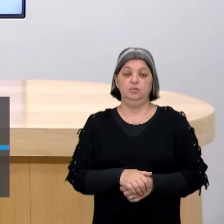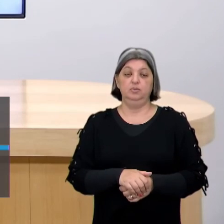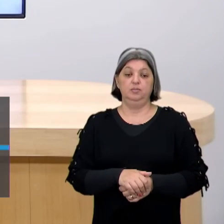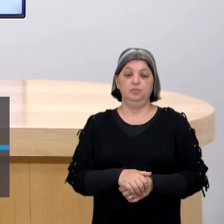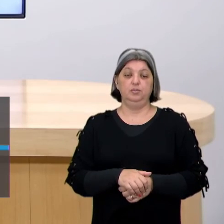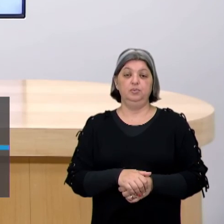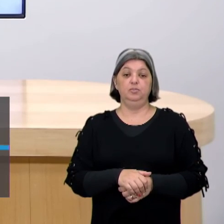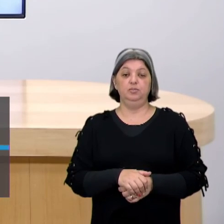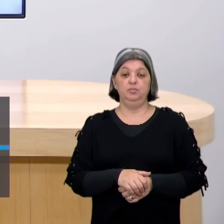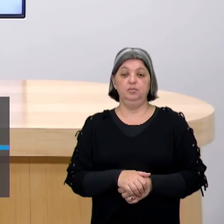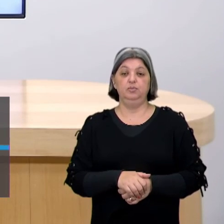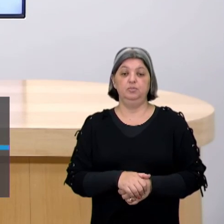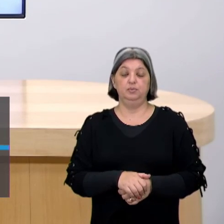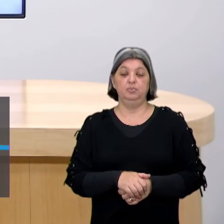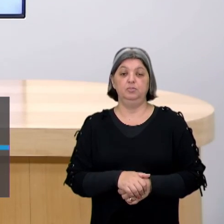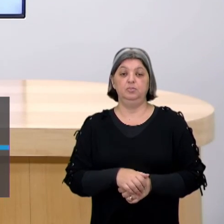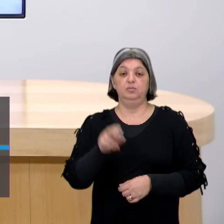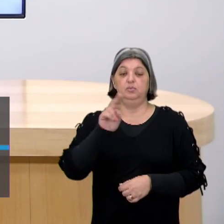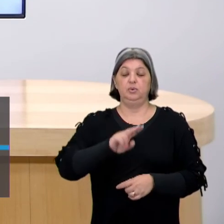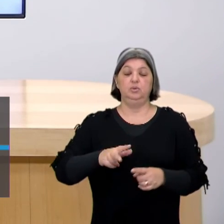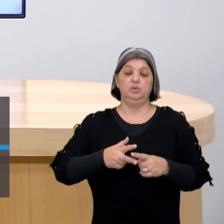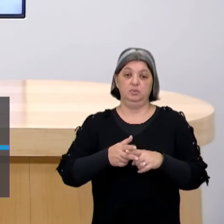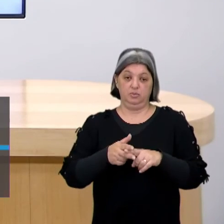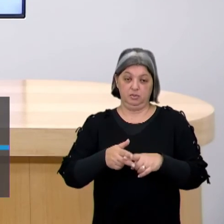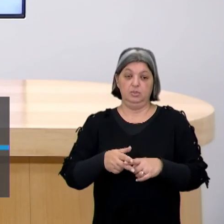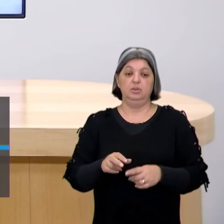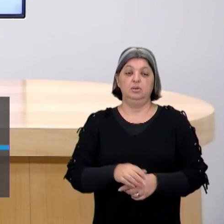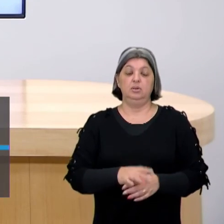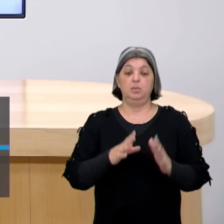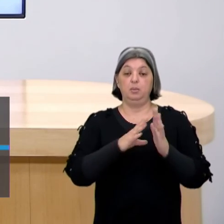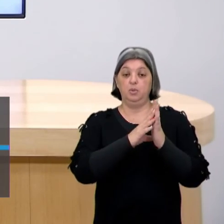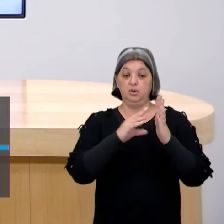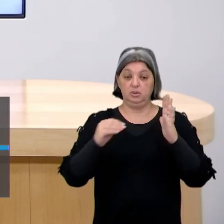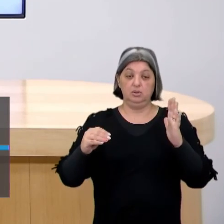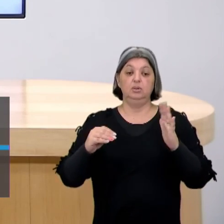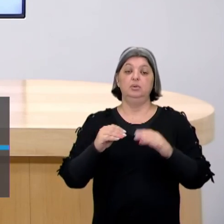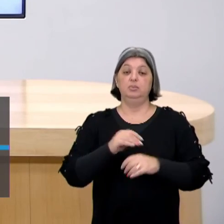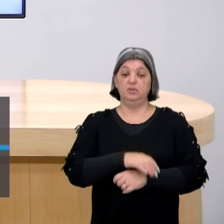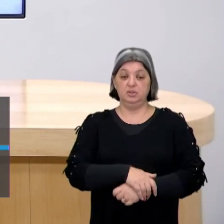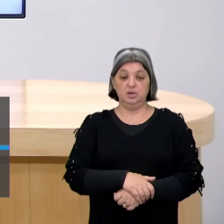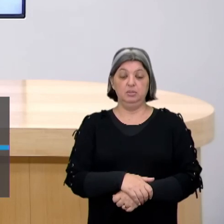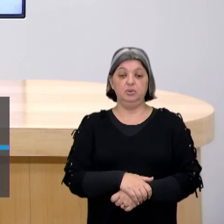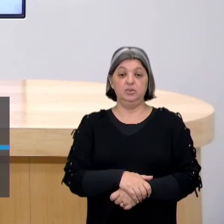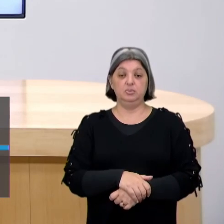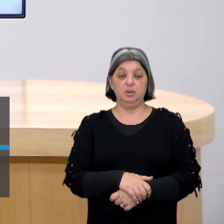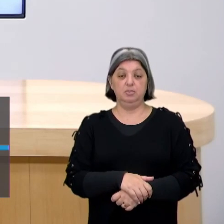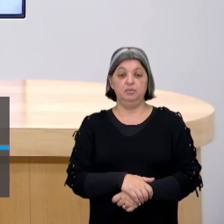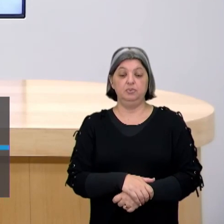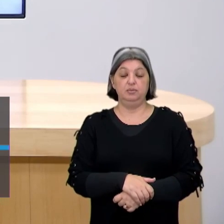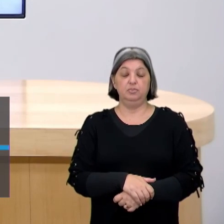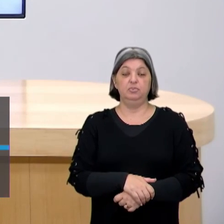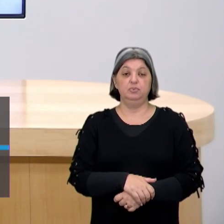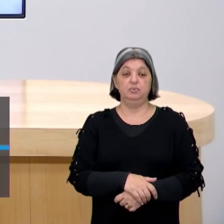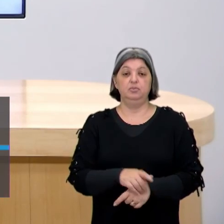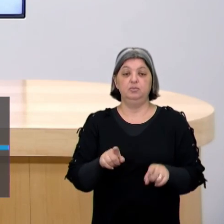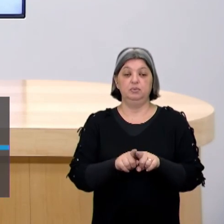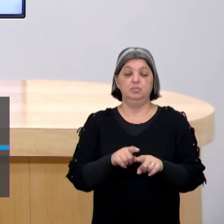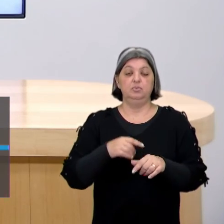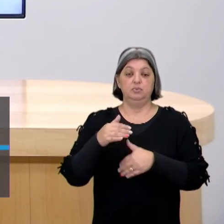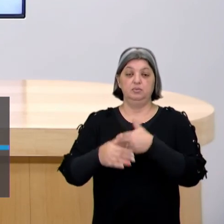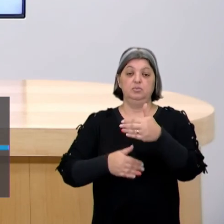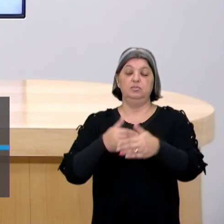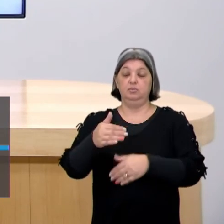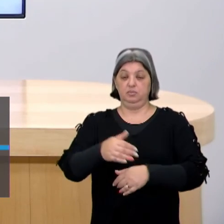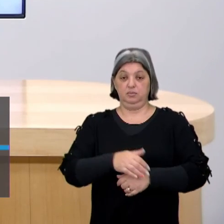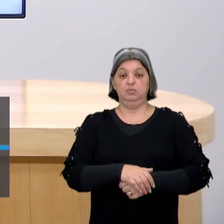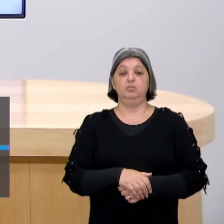Mas utilizar essas ferramentas aí como modelos para te auxiliar, para ajudar, para otimizar os processos,